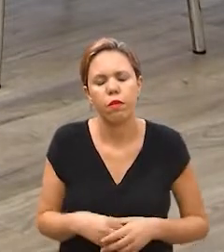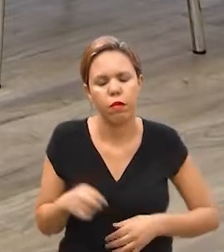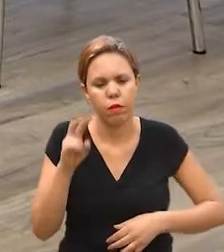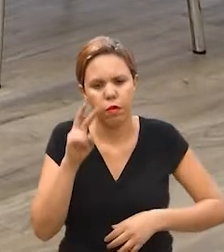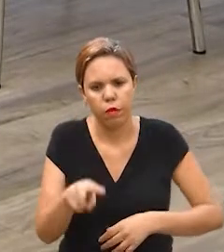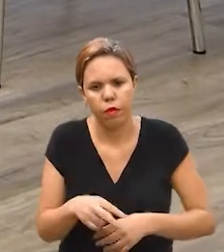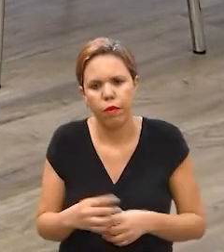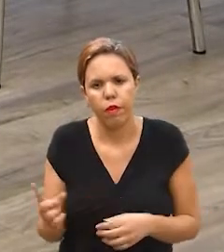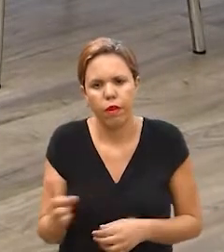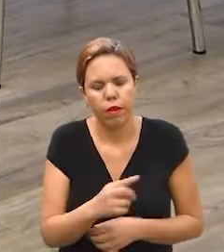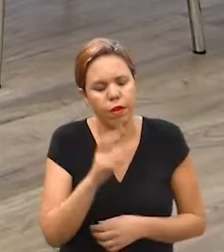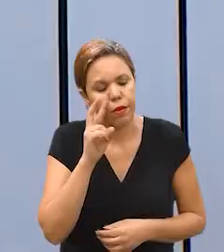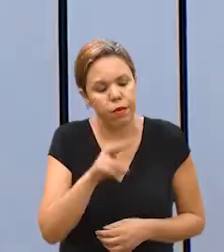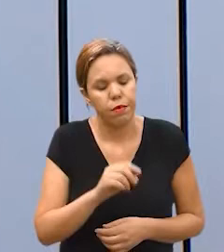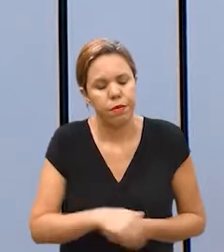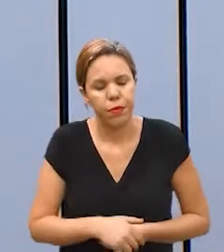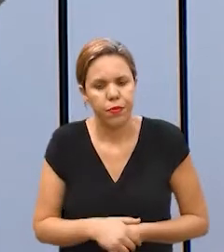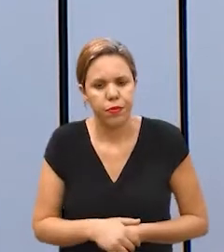de ver